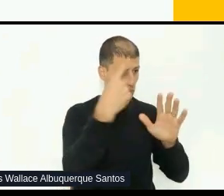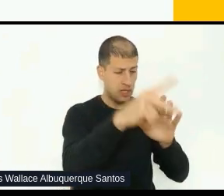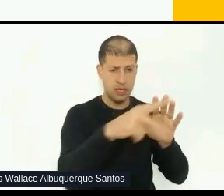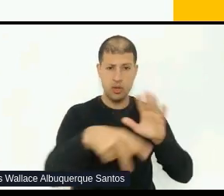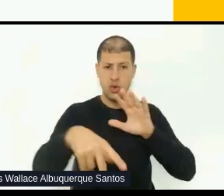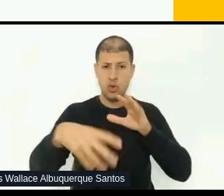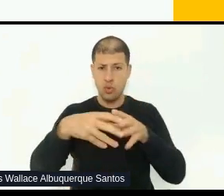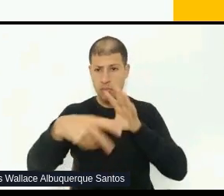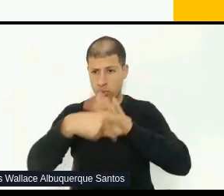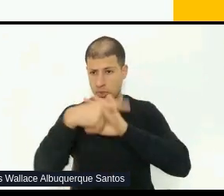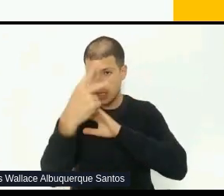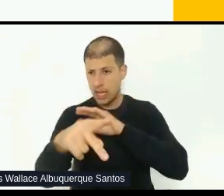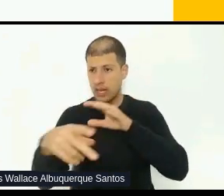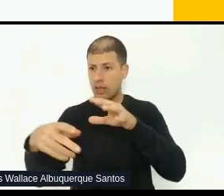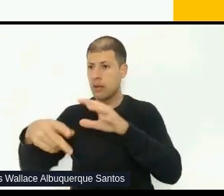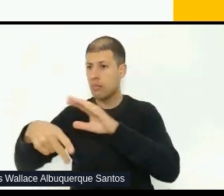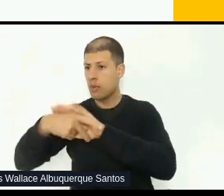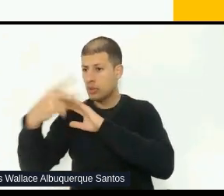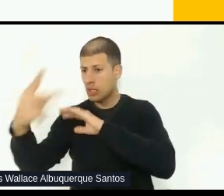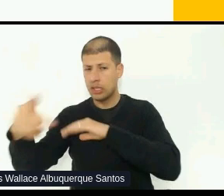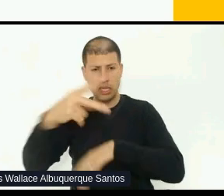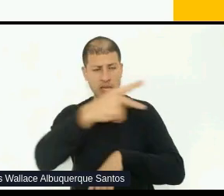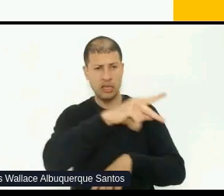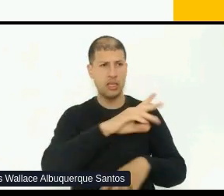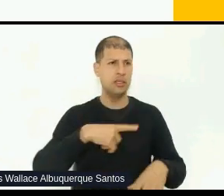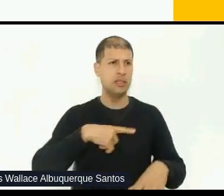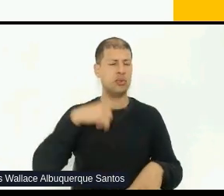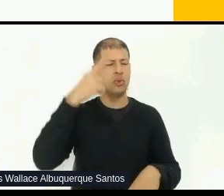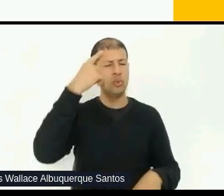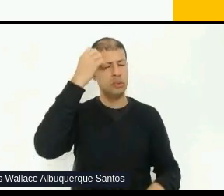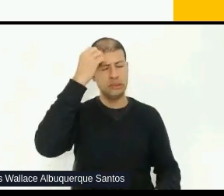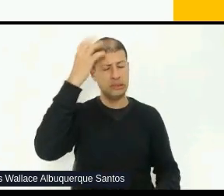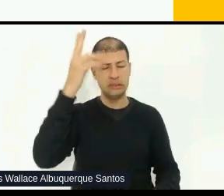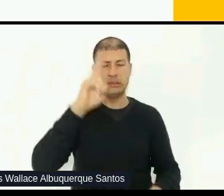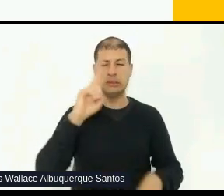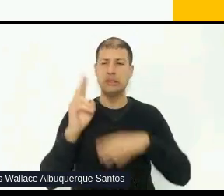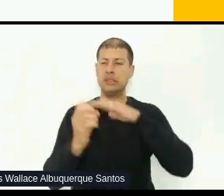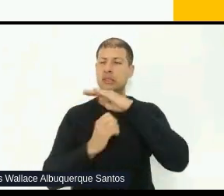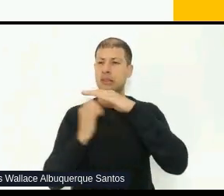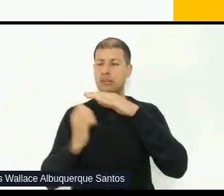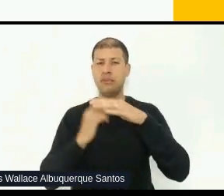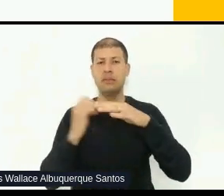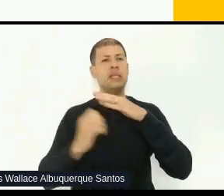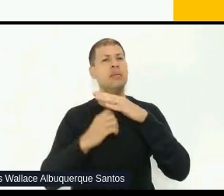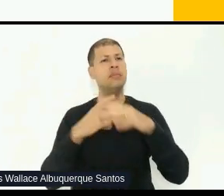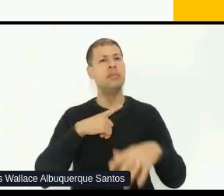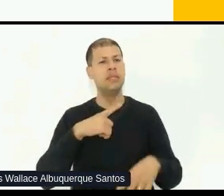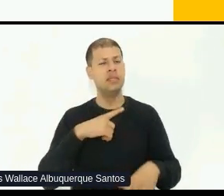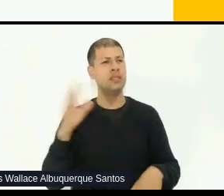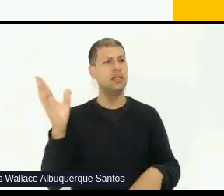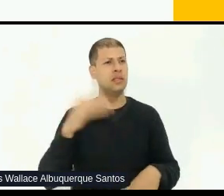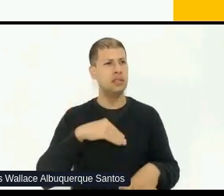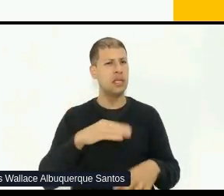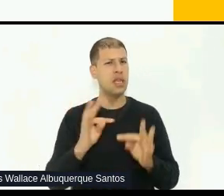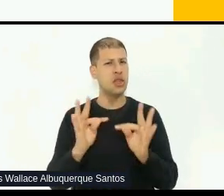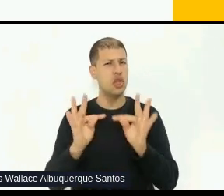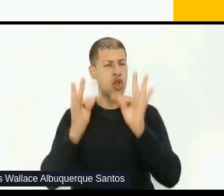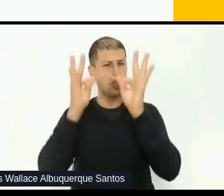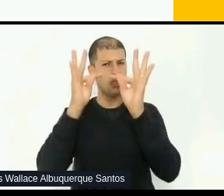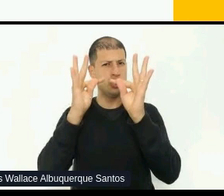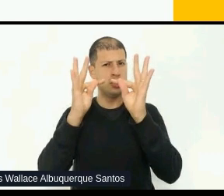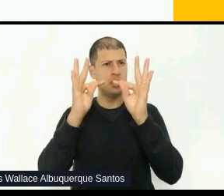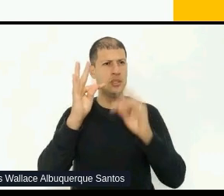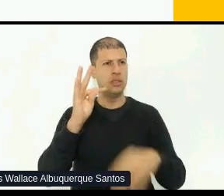Inclusive, eu não sei, eu não estou lembrado do nome da empresa agora, mas tem uma empresa que trouxe uma tecnologia, acho que a empresa chama